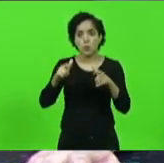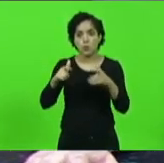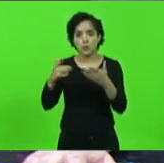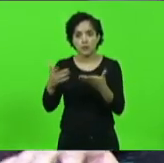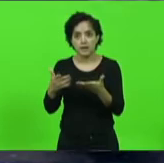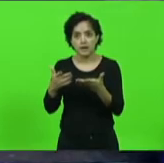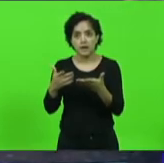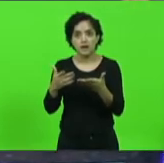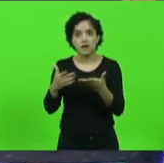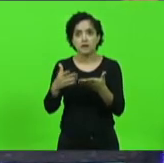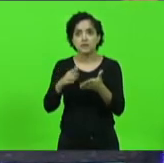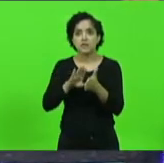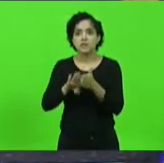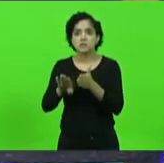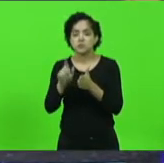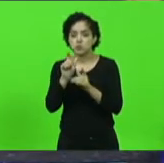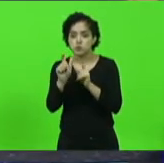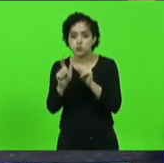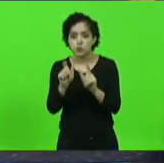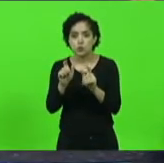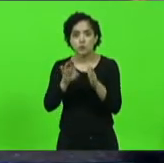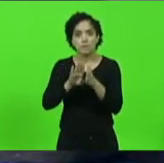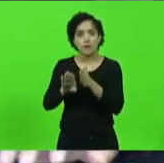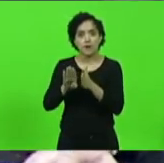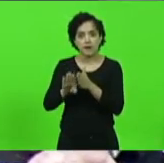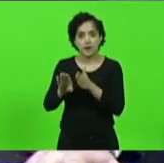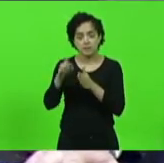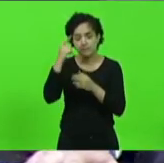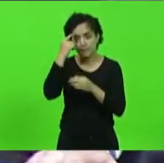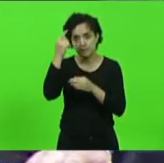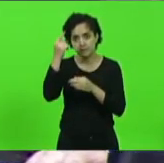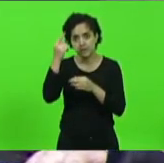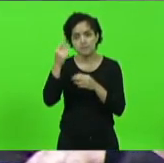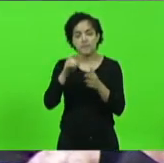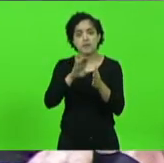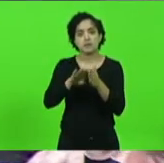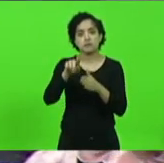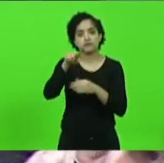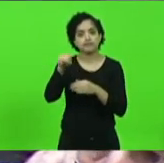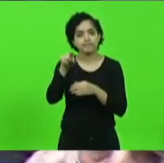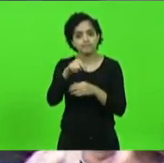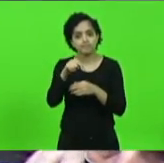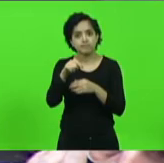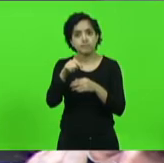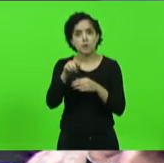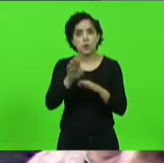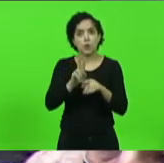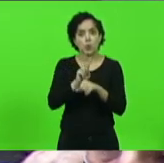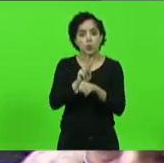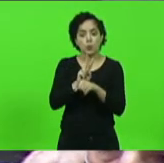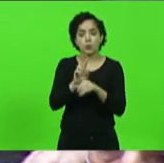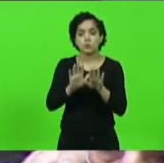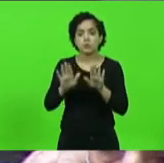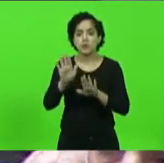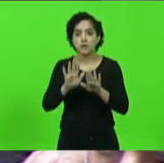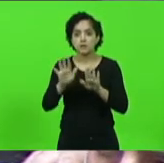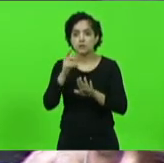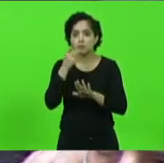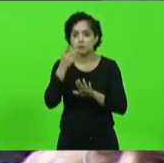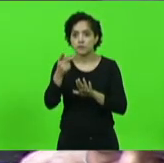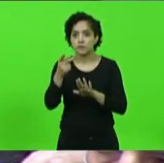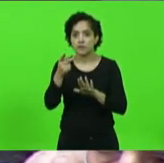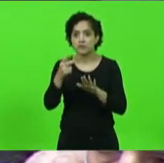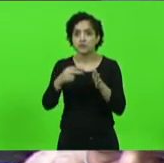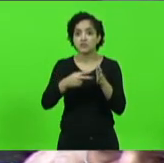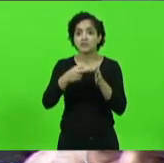exclui palavras e onde se exclui pensamentos e onde se cuida o que se fala. Já é a segunda vez que a